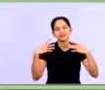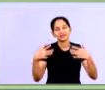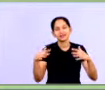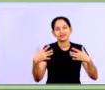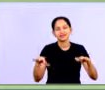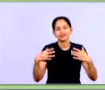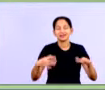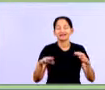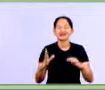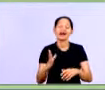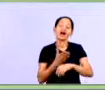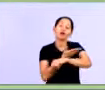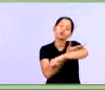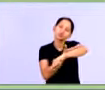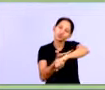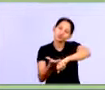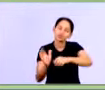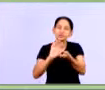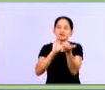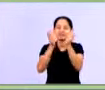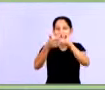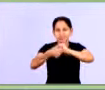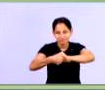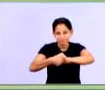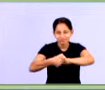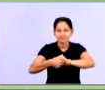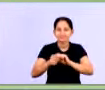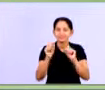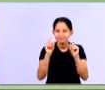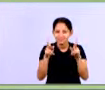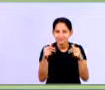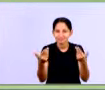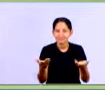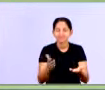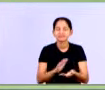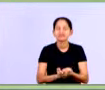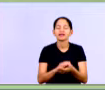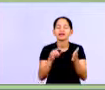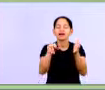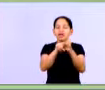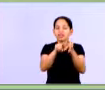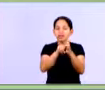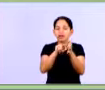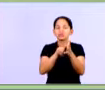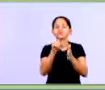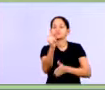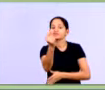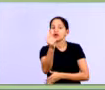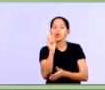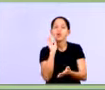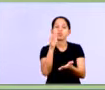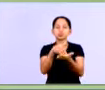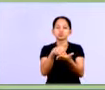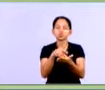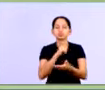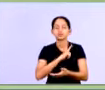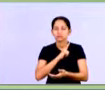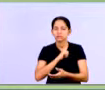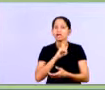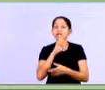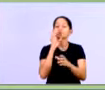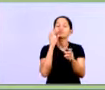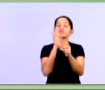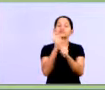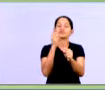né? Último. Valor negativo Valor negativo do fluxo de caixa